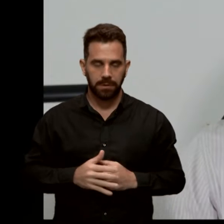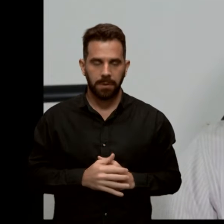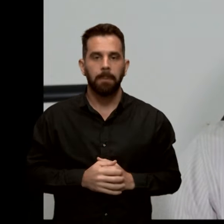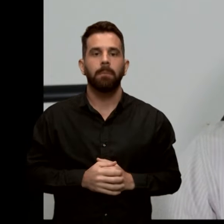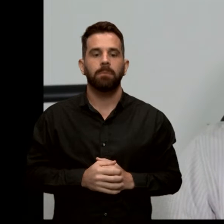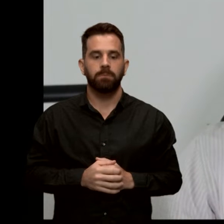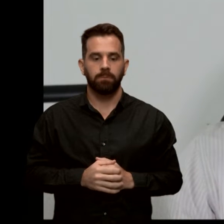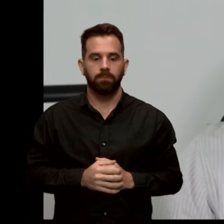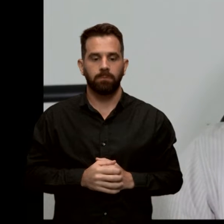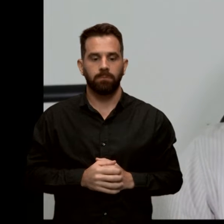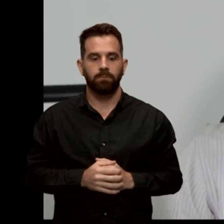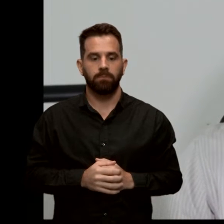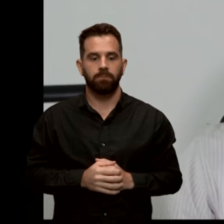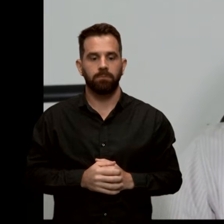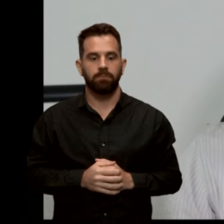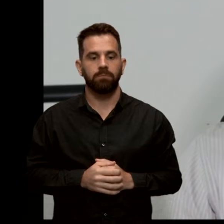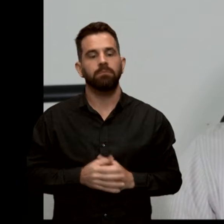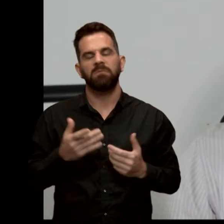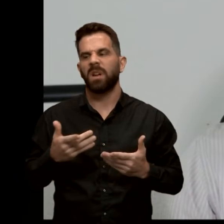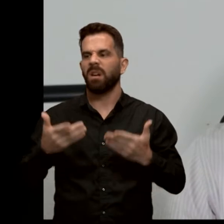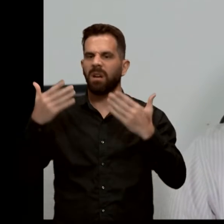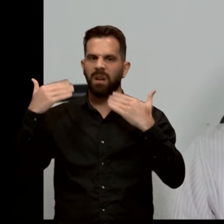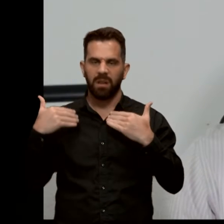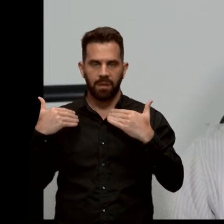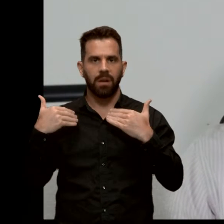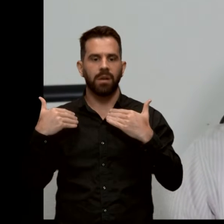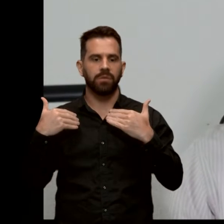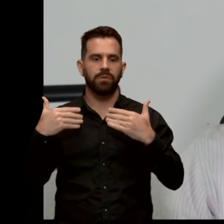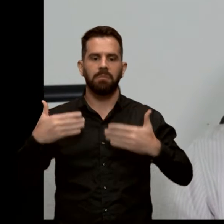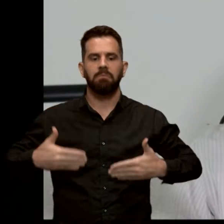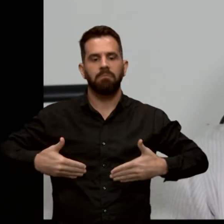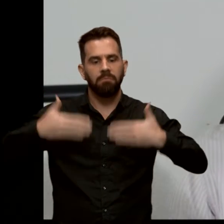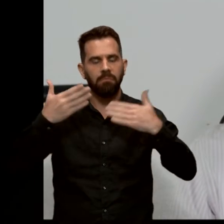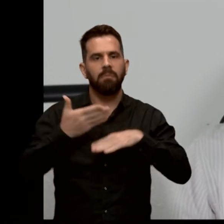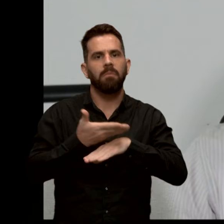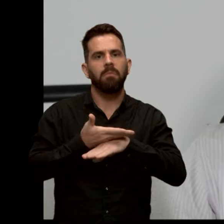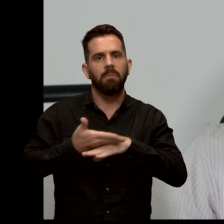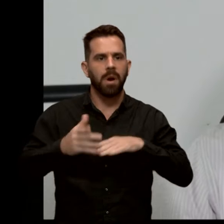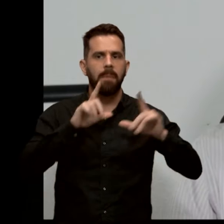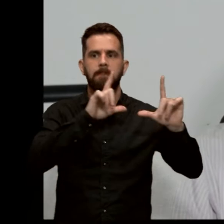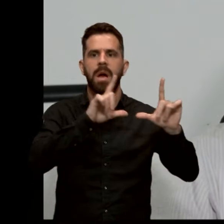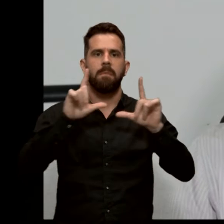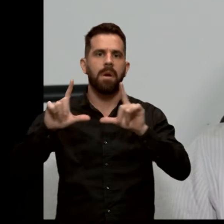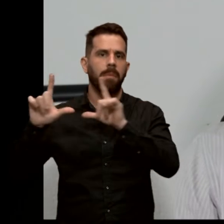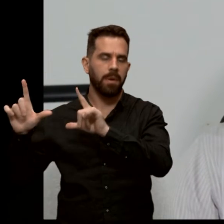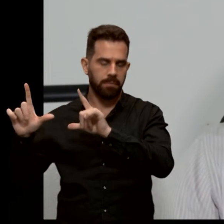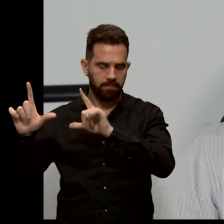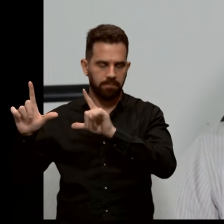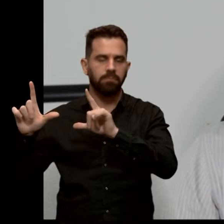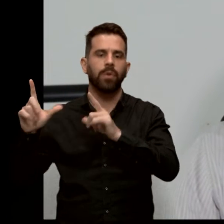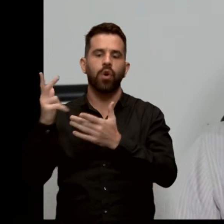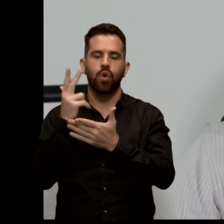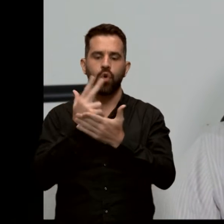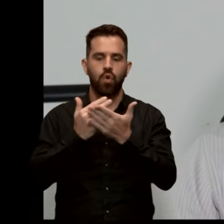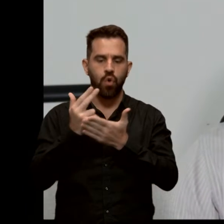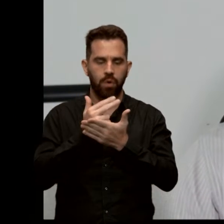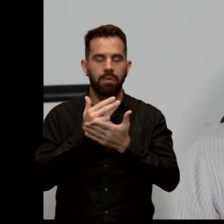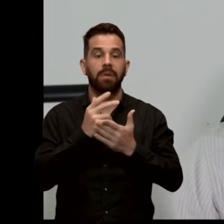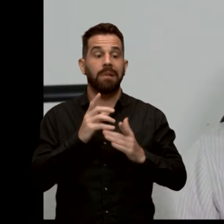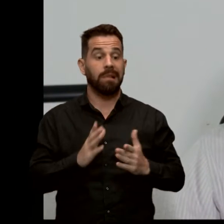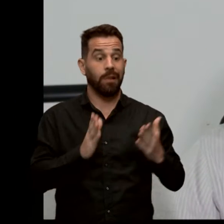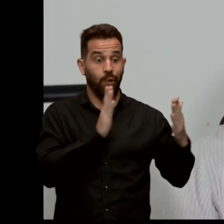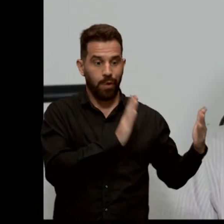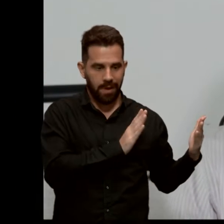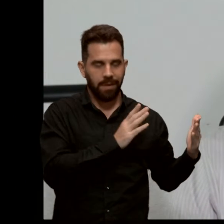e tenho atrás de mim uma parede branca com alguns quadros e do meu lado esquerdo tem